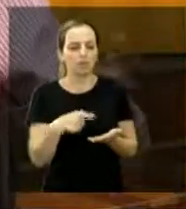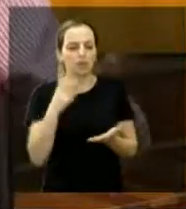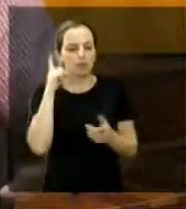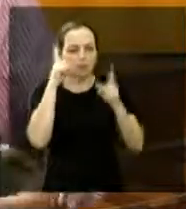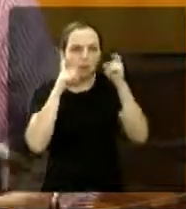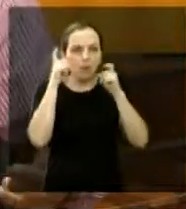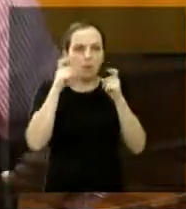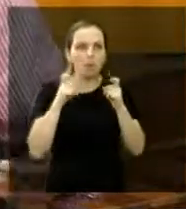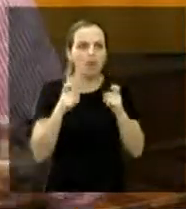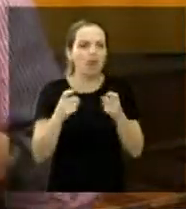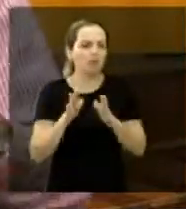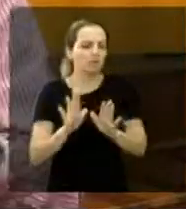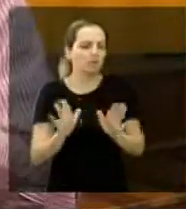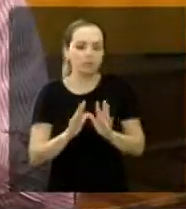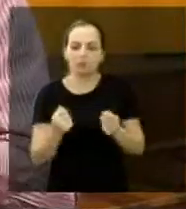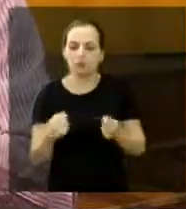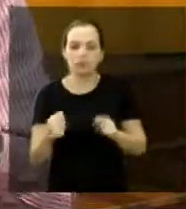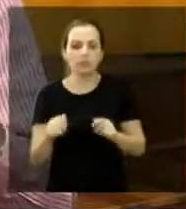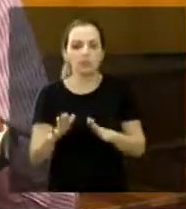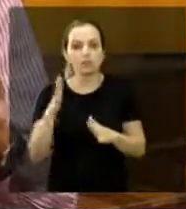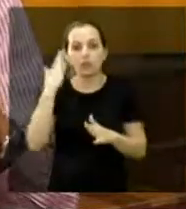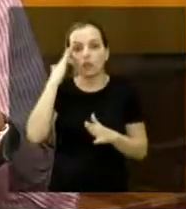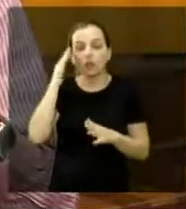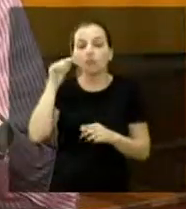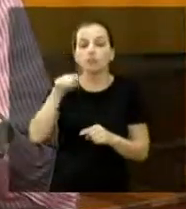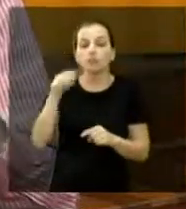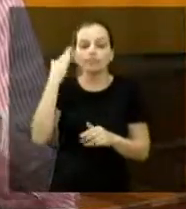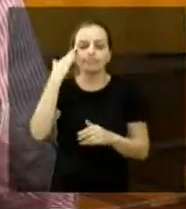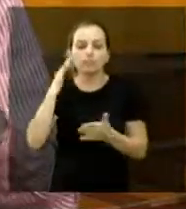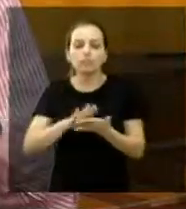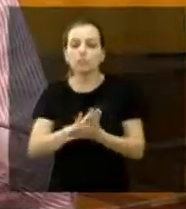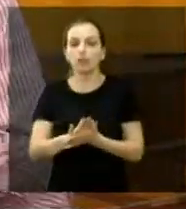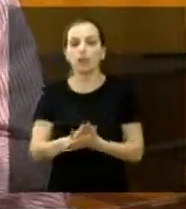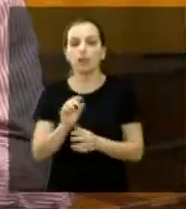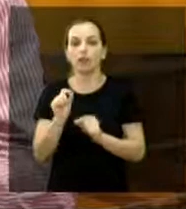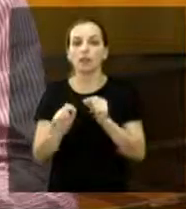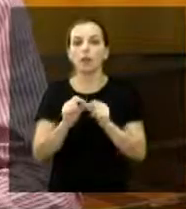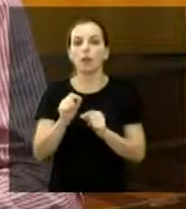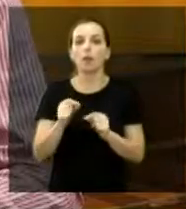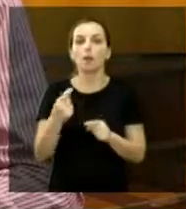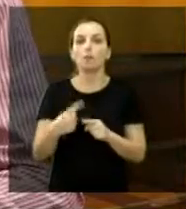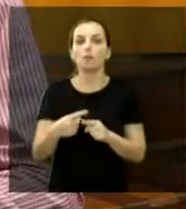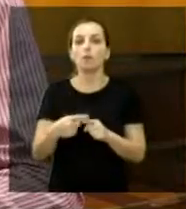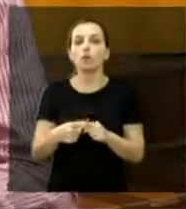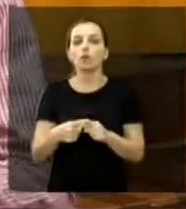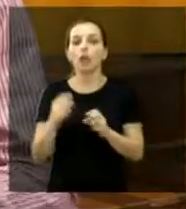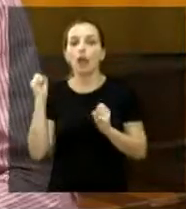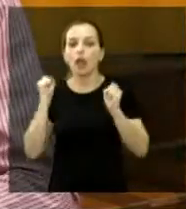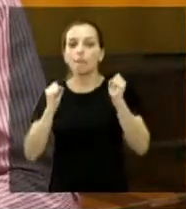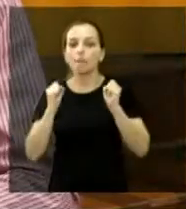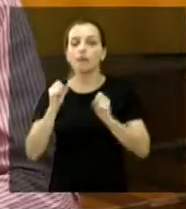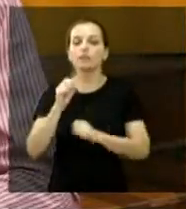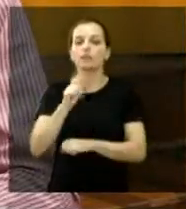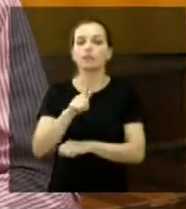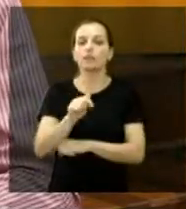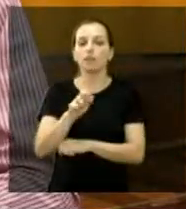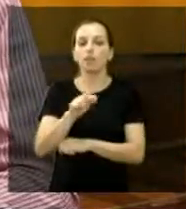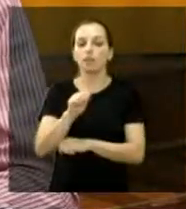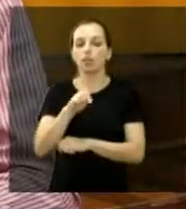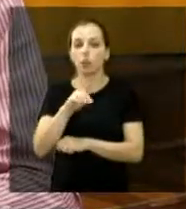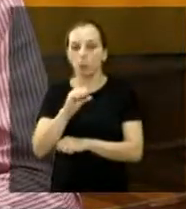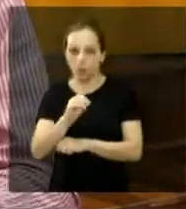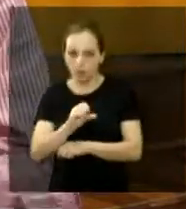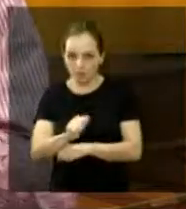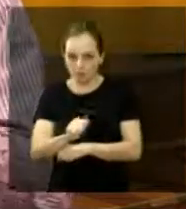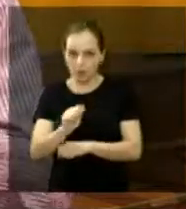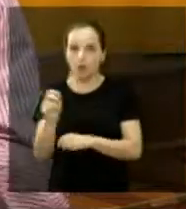como preocupado à toa? Você não está entendendo? Estou entendendo, você que não está entendendo. Que hora que a gravadora vai fechar? 6 horas. 6 horas, muito bem. Quem que vai